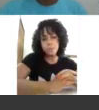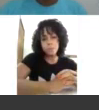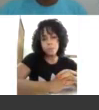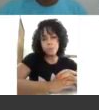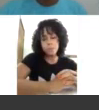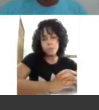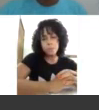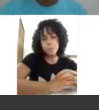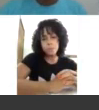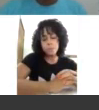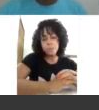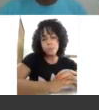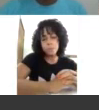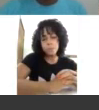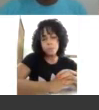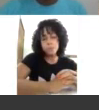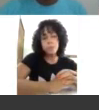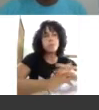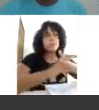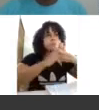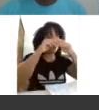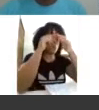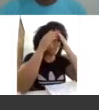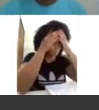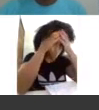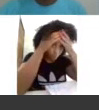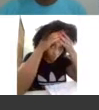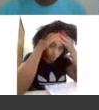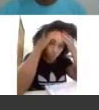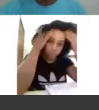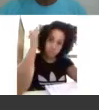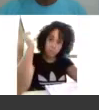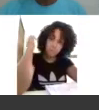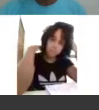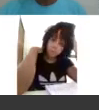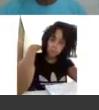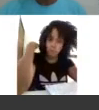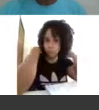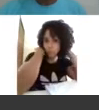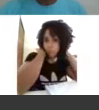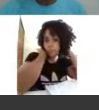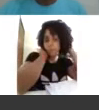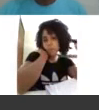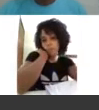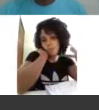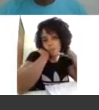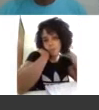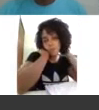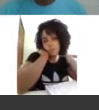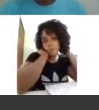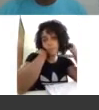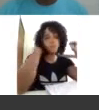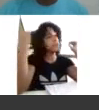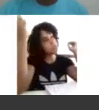eu avalio que a nossa formação docente das licenciaturas na UFBA, né, e também no curso de pedagogia, ela é muito